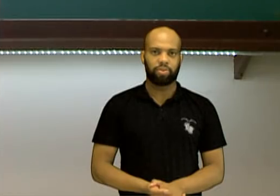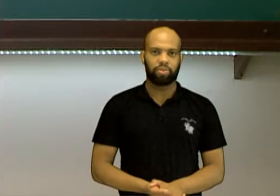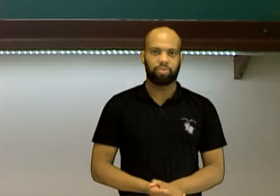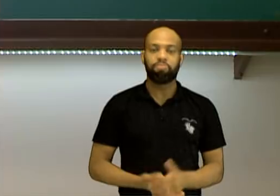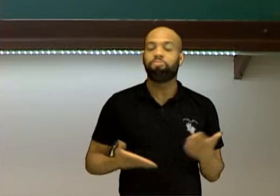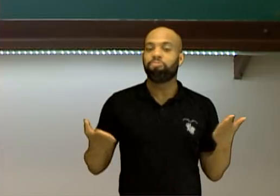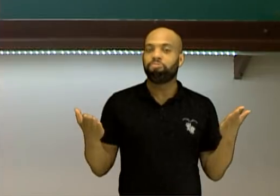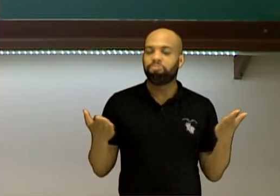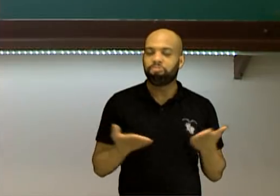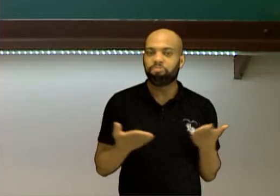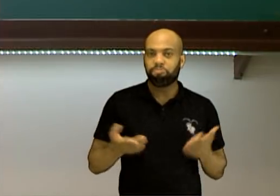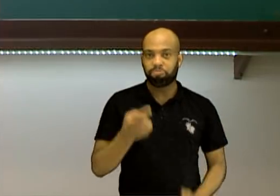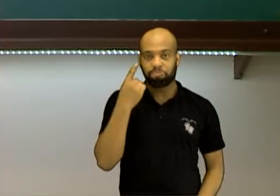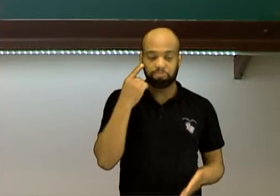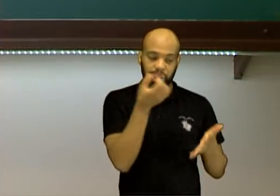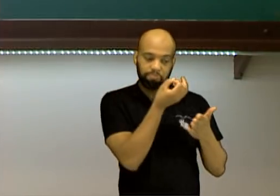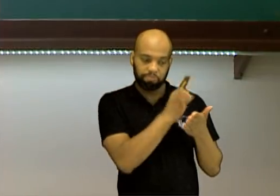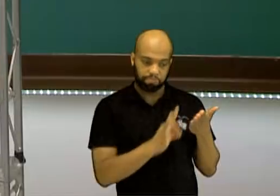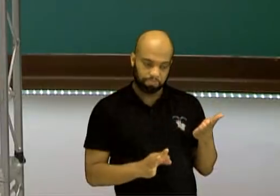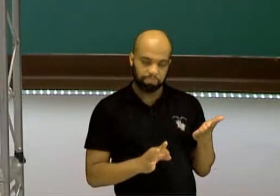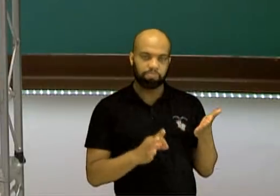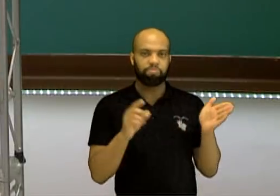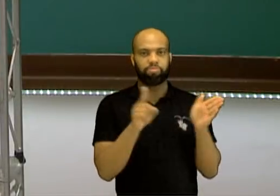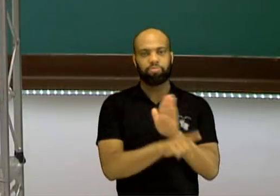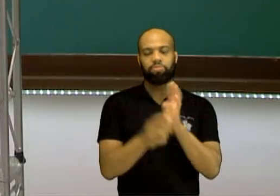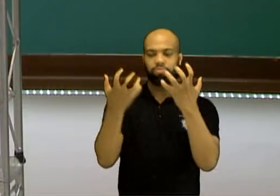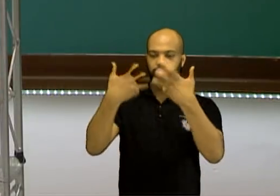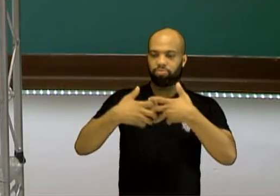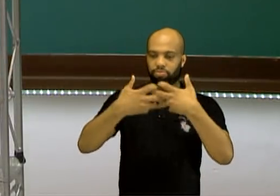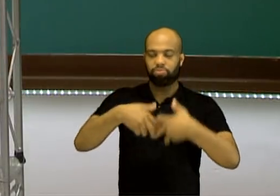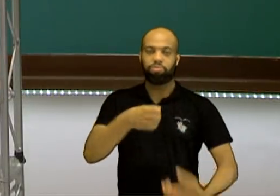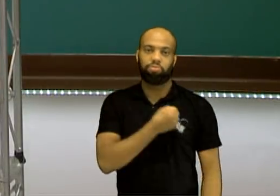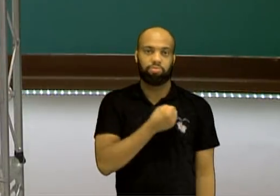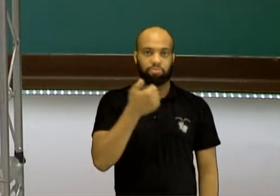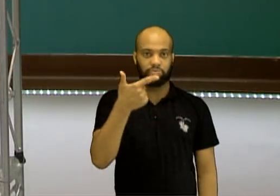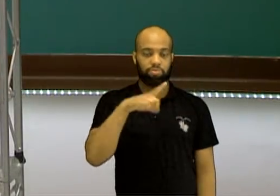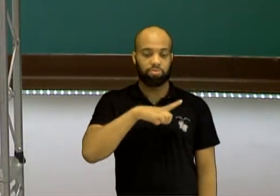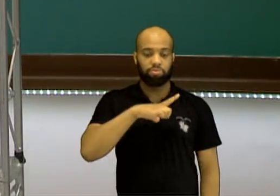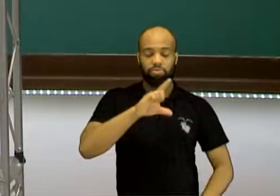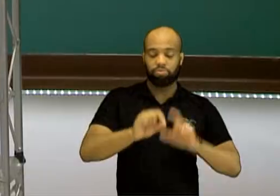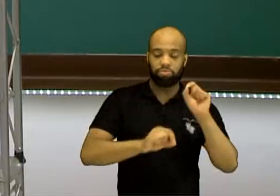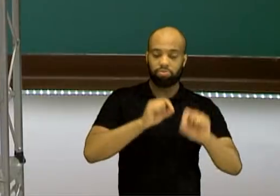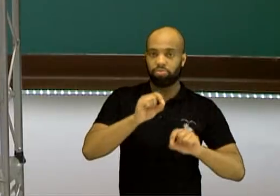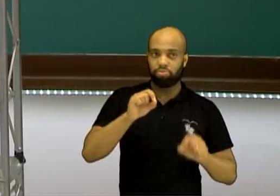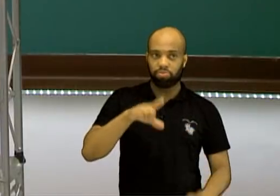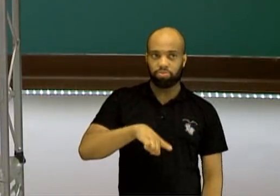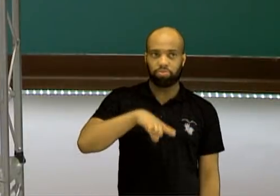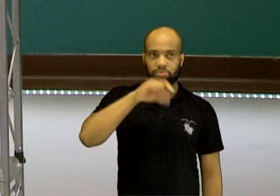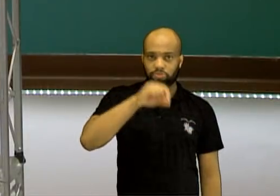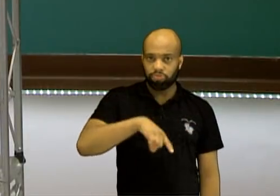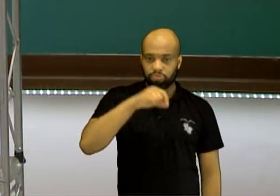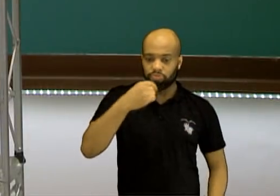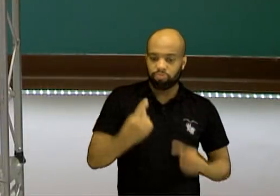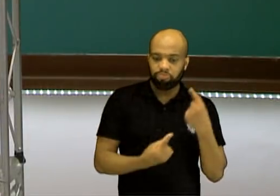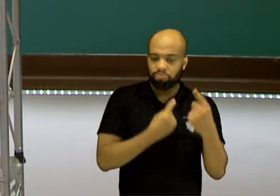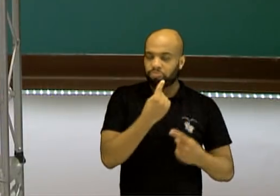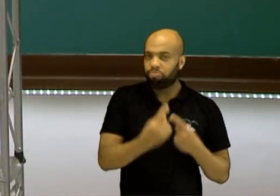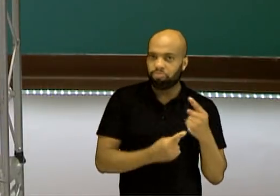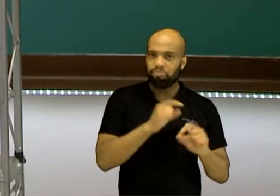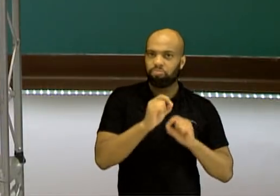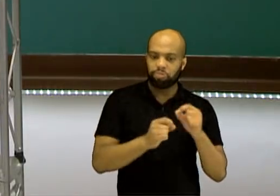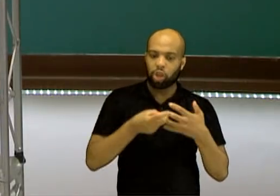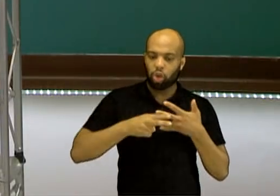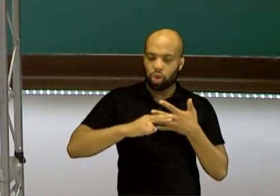Então vamos lá, vamos à correção do nosso segundo quiz. Você deve assinalar a alternativa aqui, né, que é